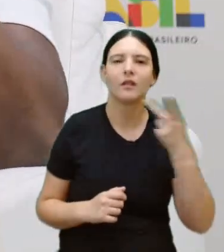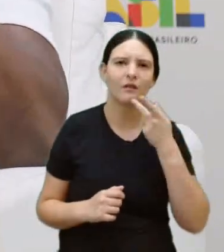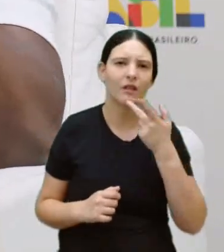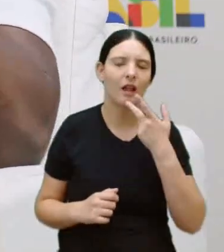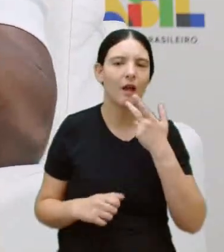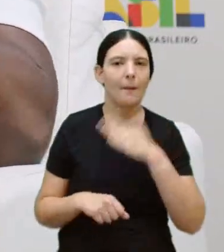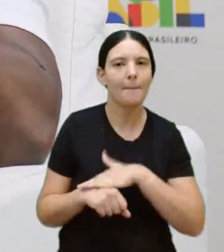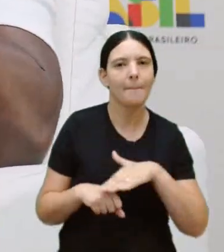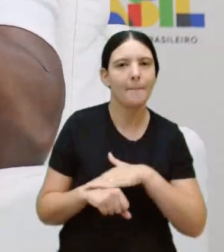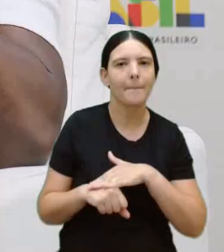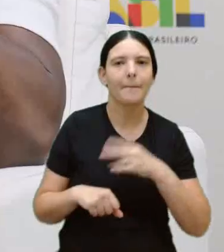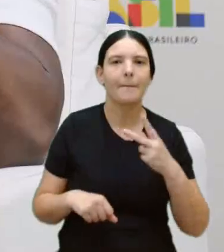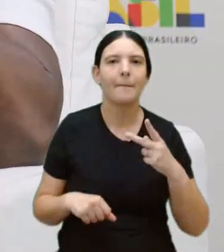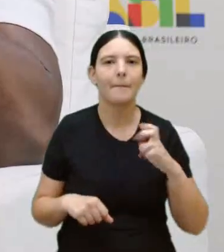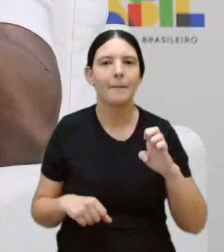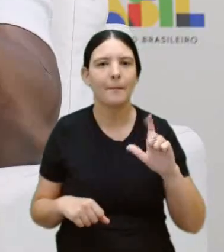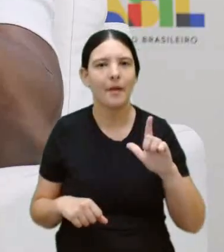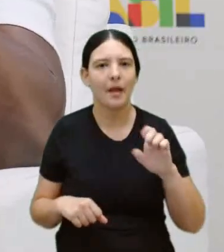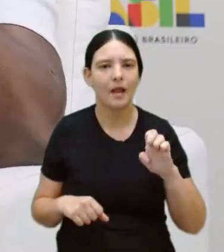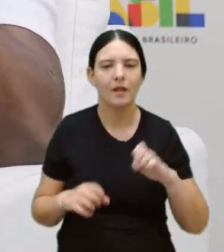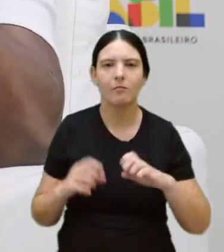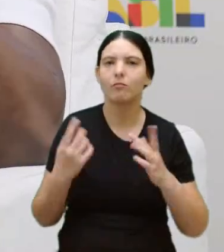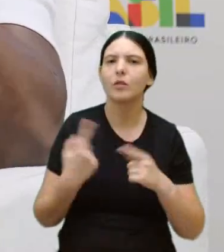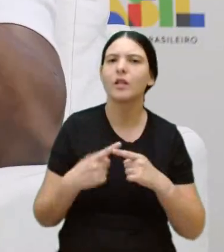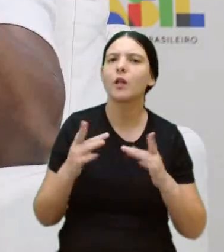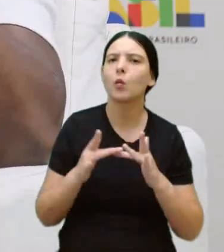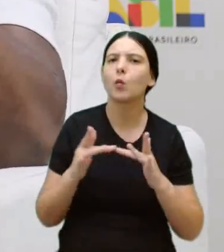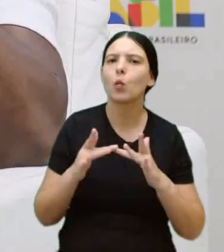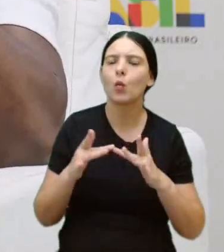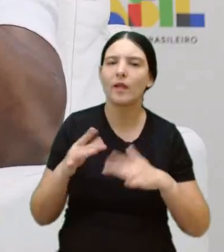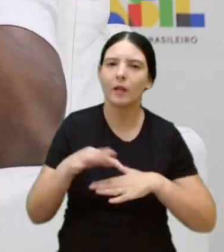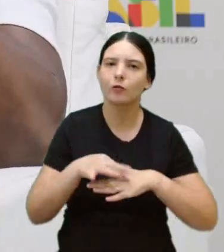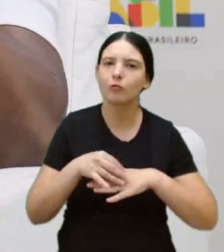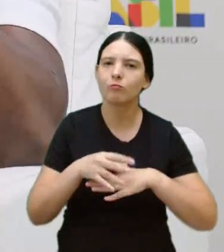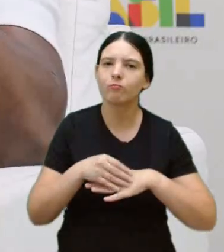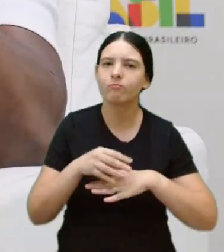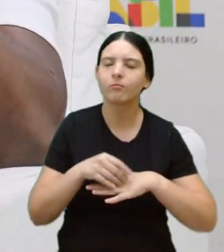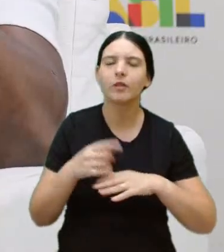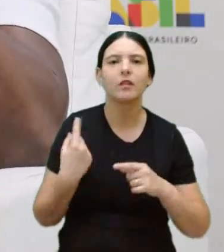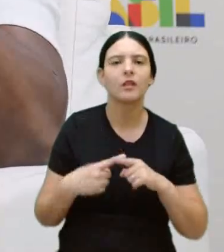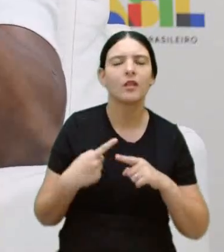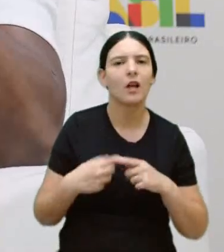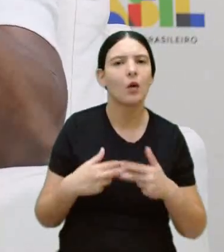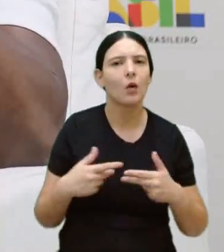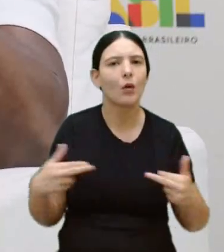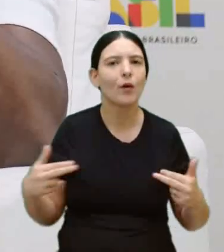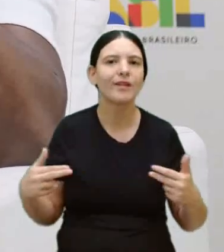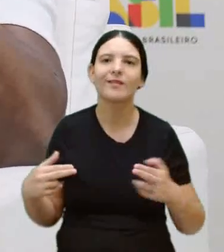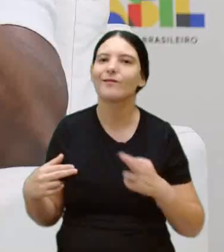uma ordem do tato que talvez seja a única coisa que nunca poderá